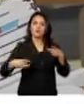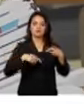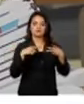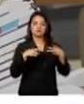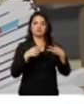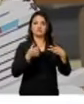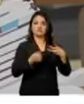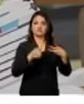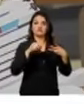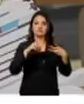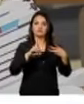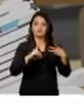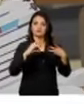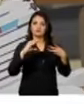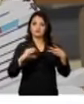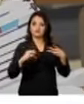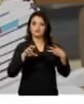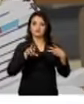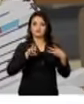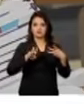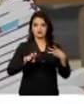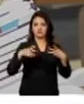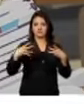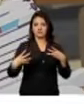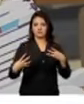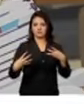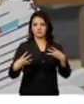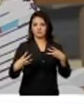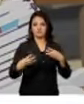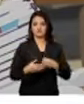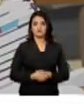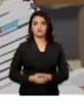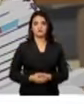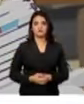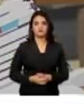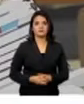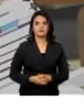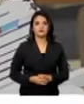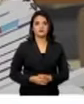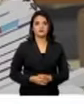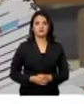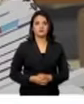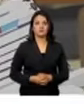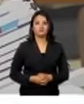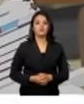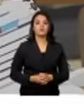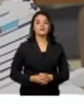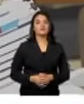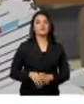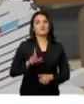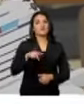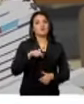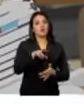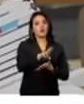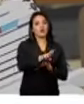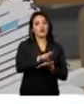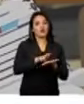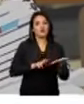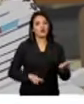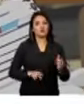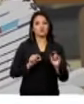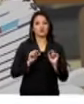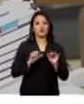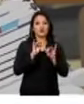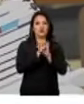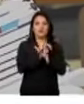de constitucionalidade 54. Adoto como relatório as